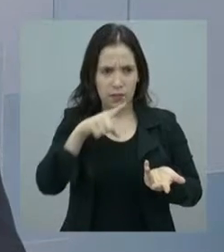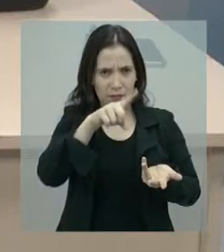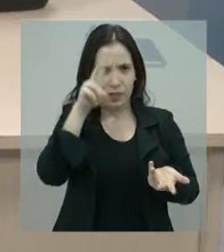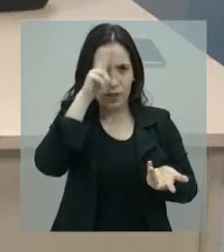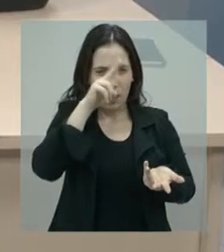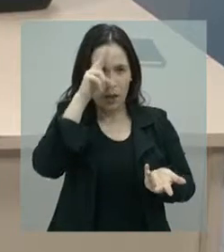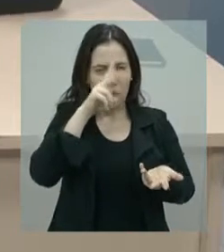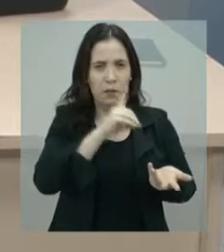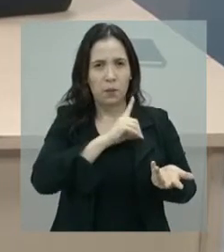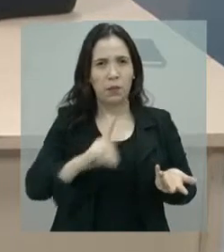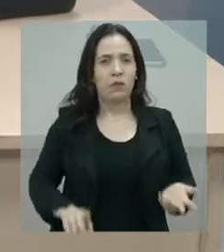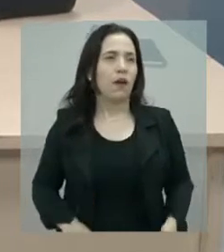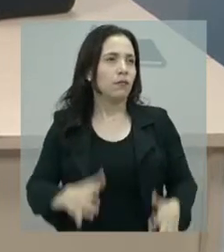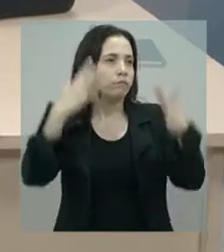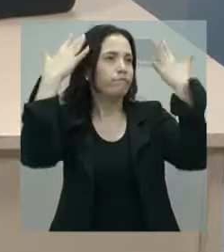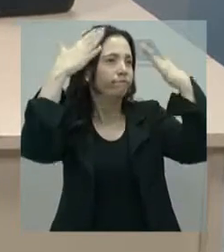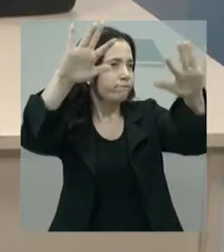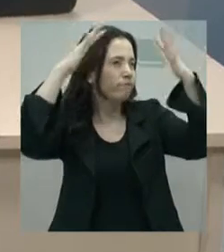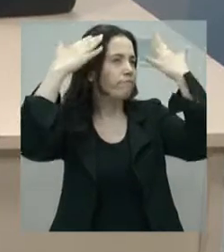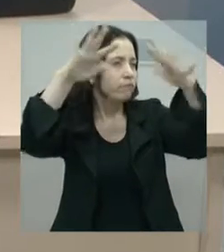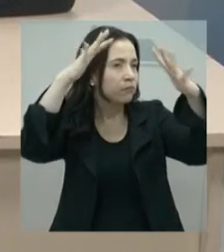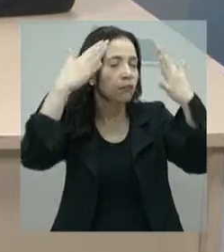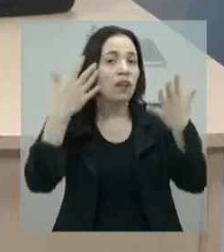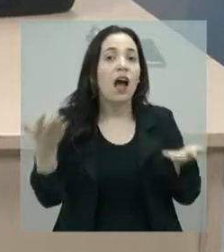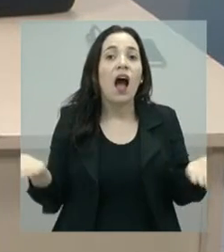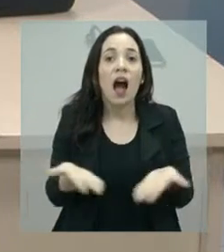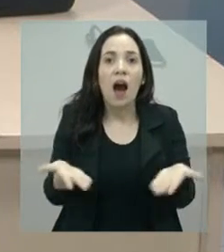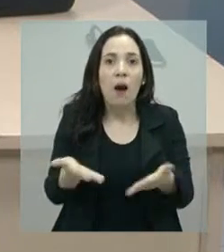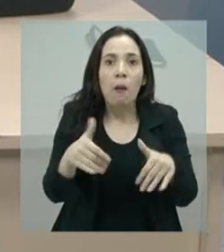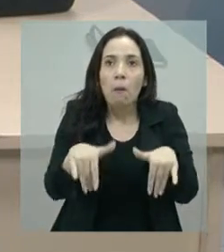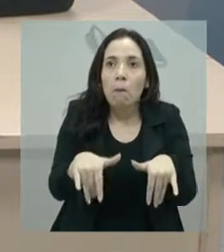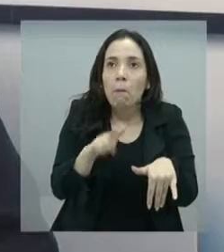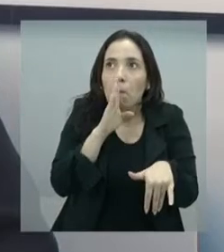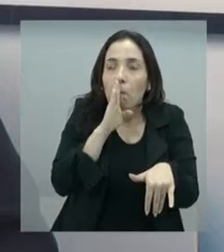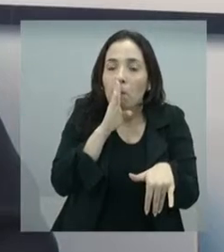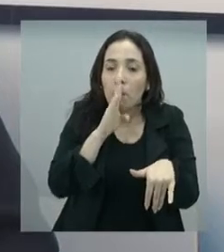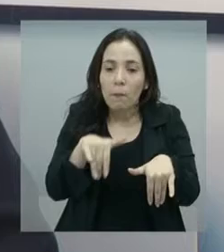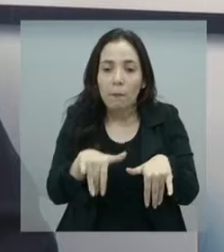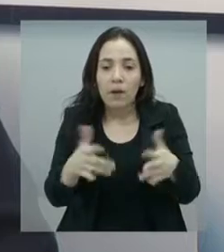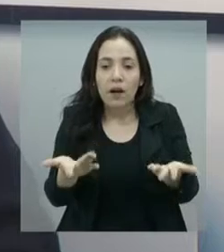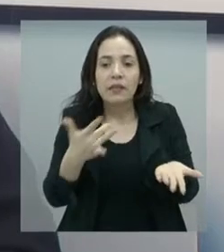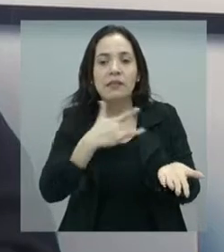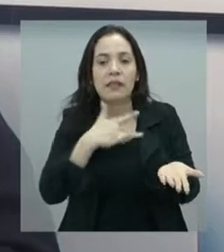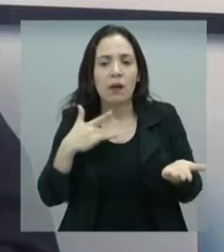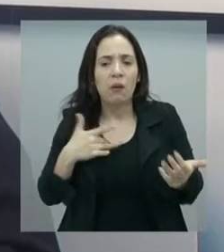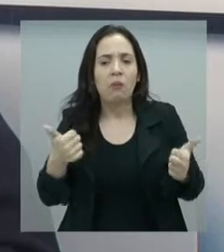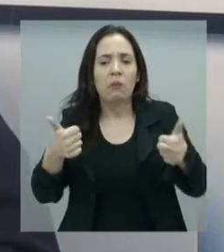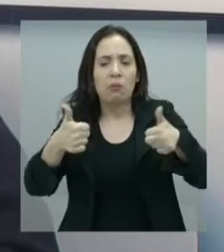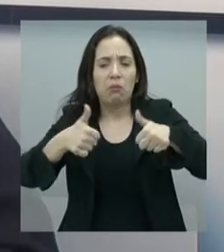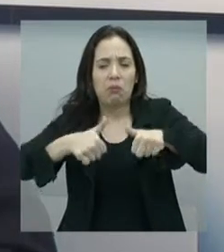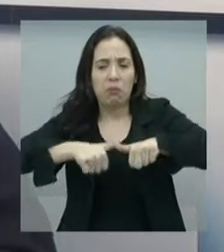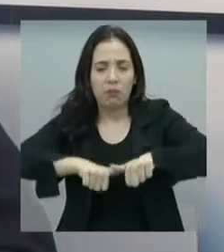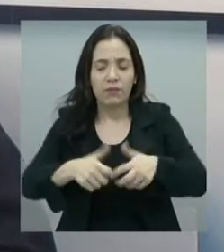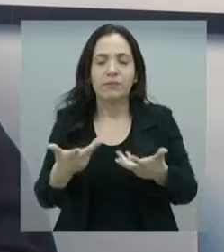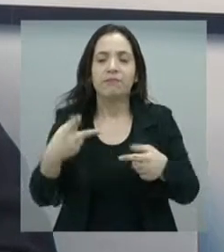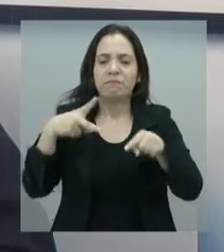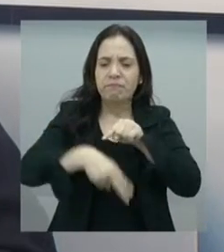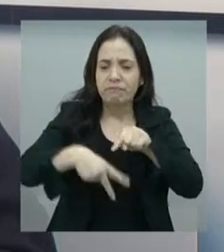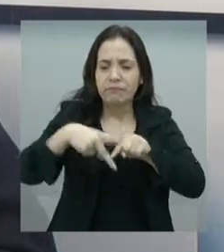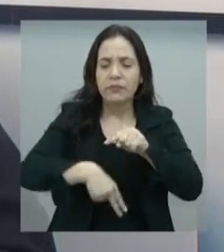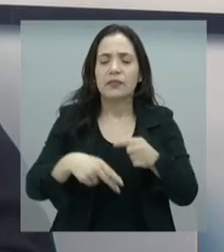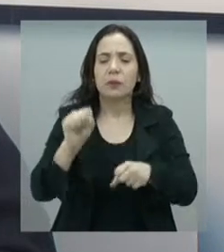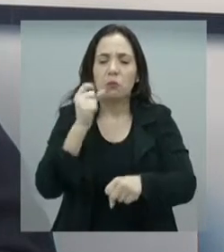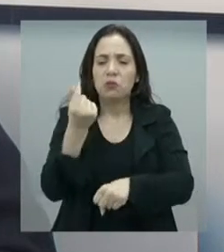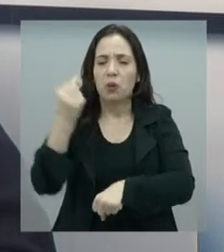me lembro. Eu quero saber qual que tem coragem agora para dizer que estava certo congelar. Mas tem gente... A saúde ela foi perversa. O congelamento